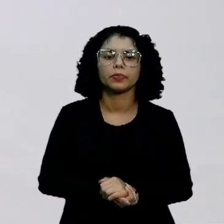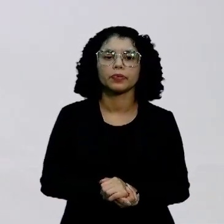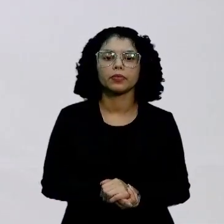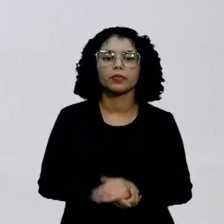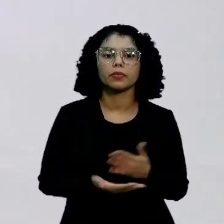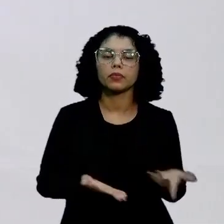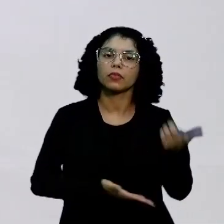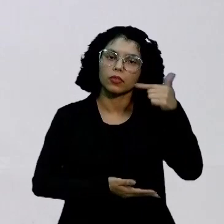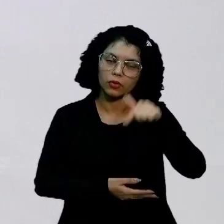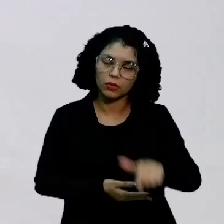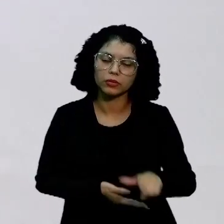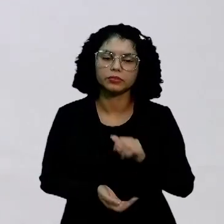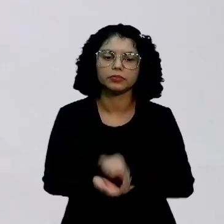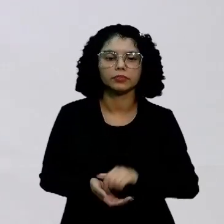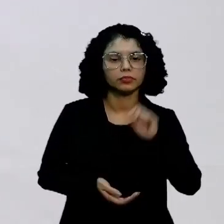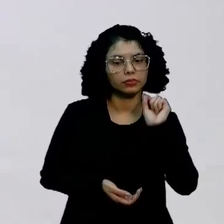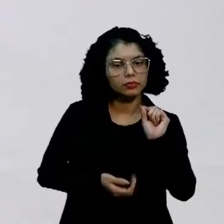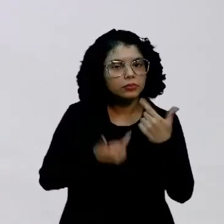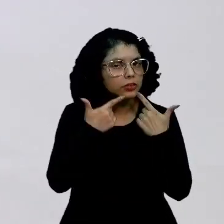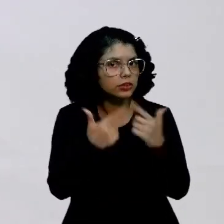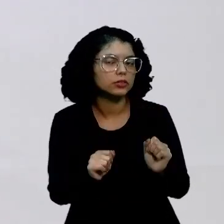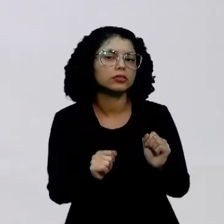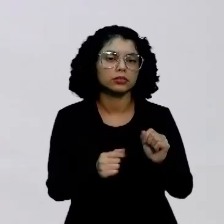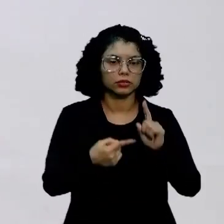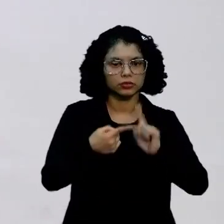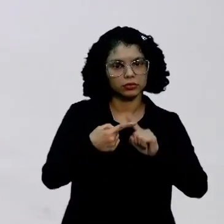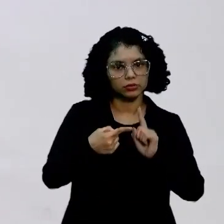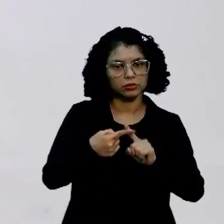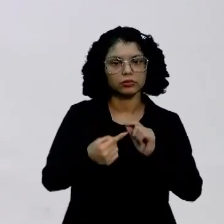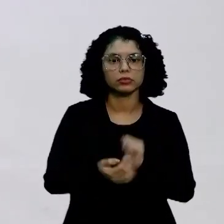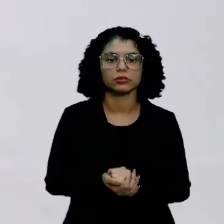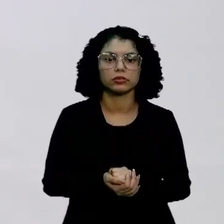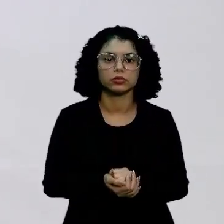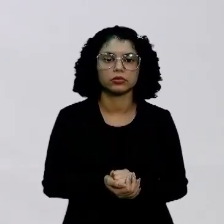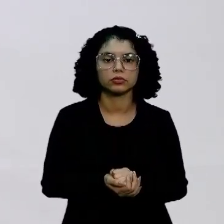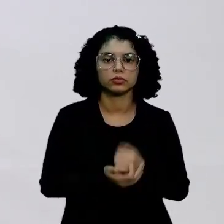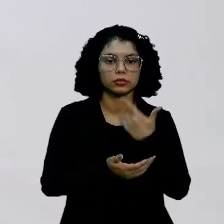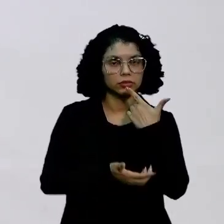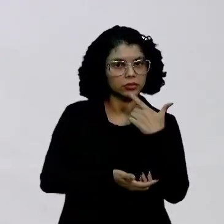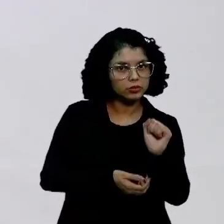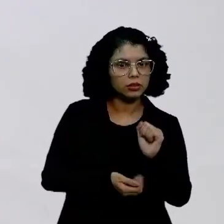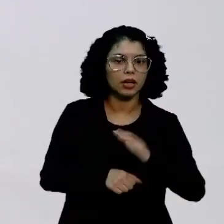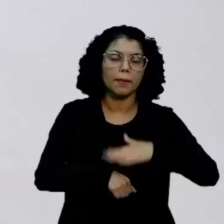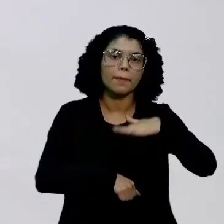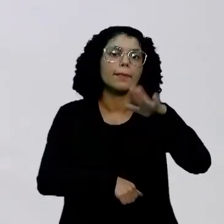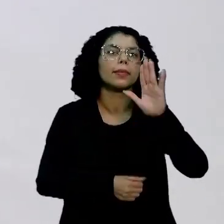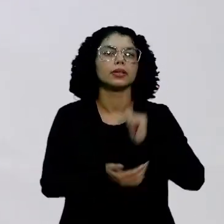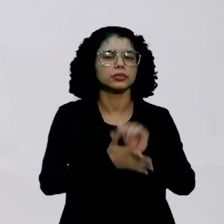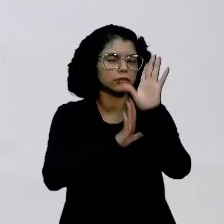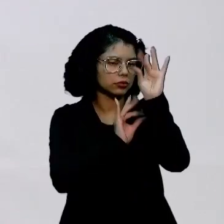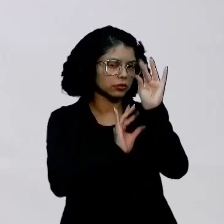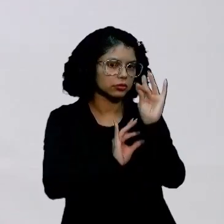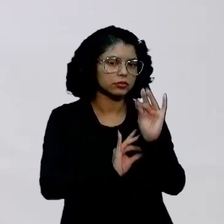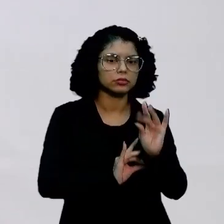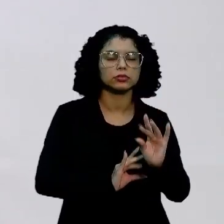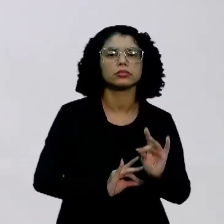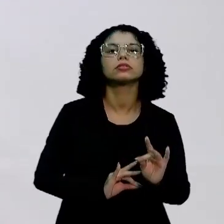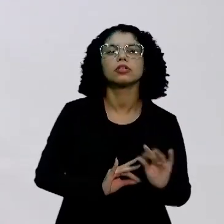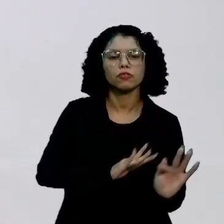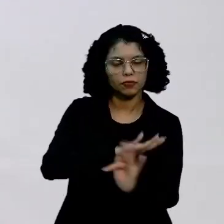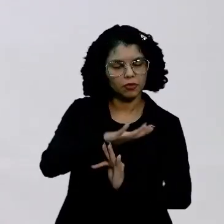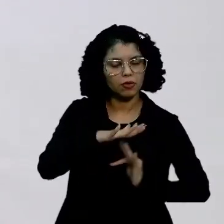Então, novamente, o que é essa linguagem rebuscada? É uma linguagem mais trabalhada, não é aquela